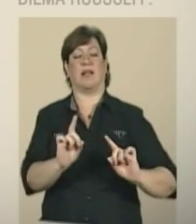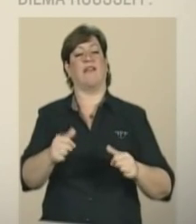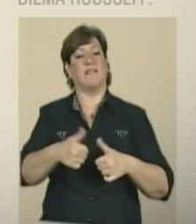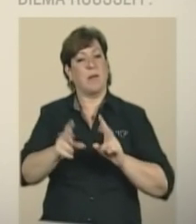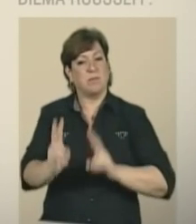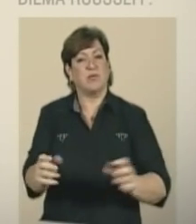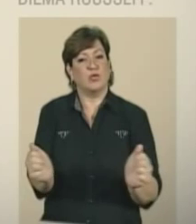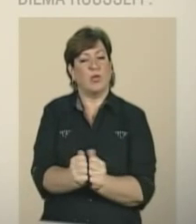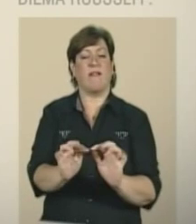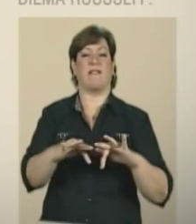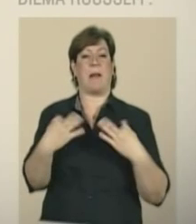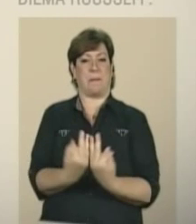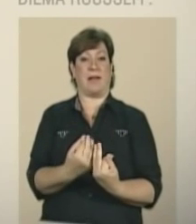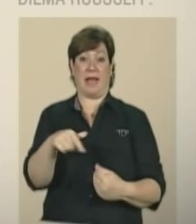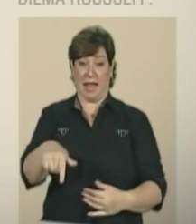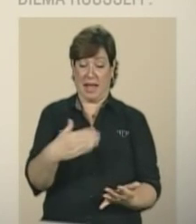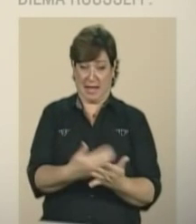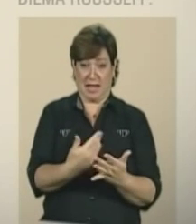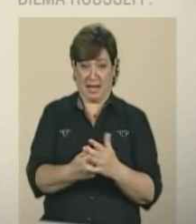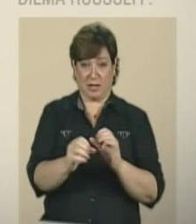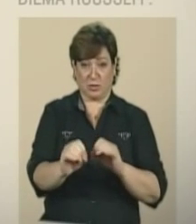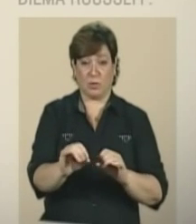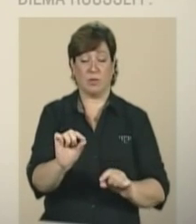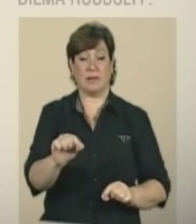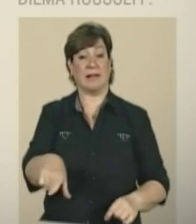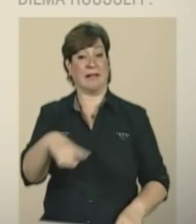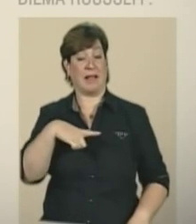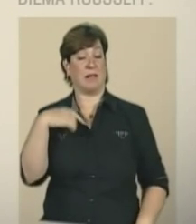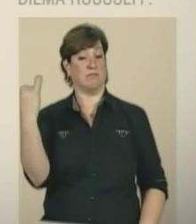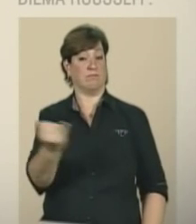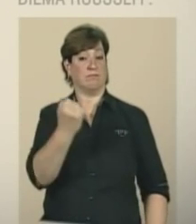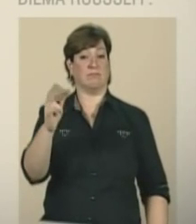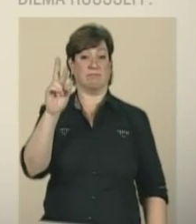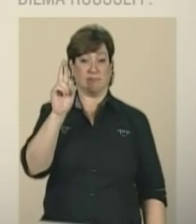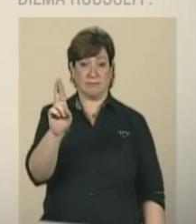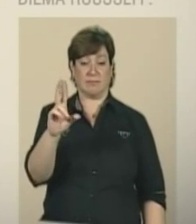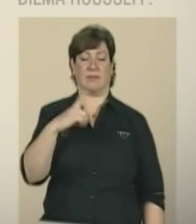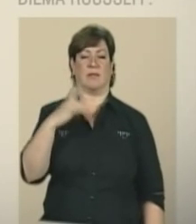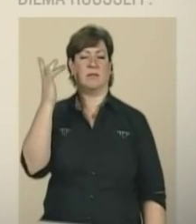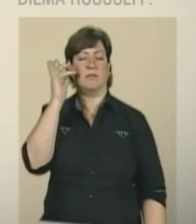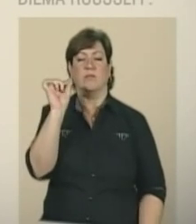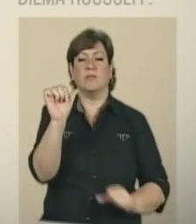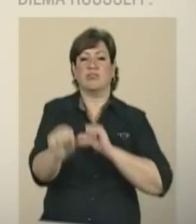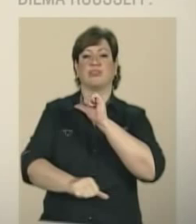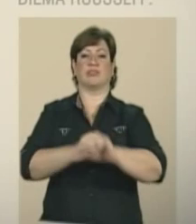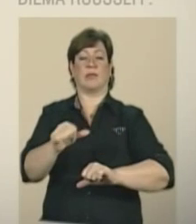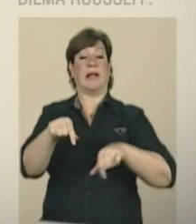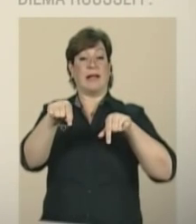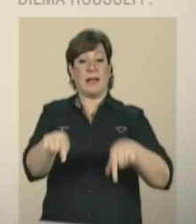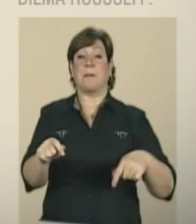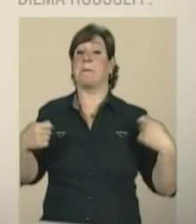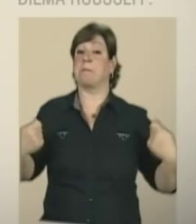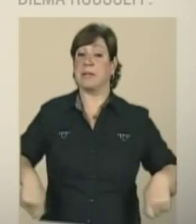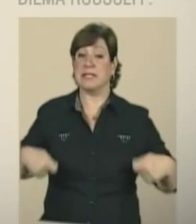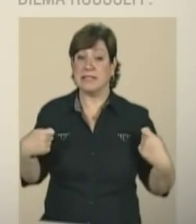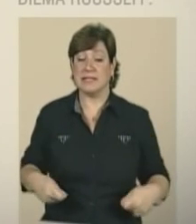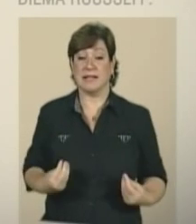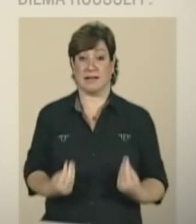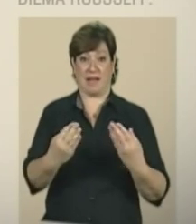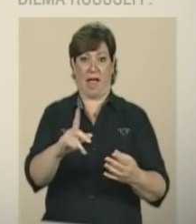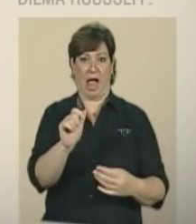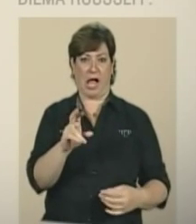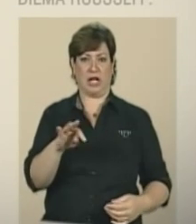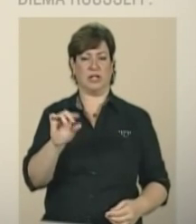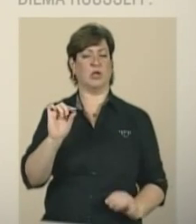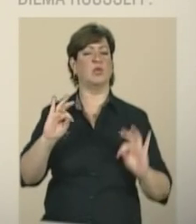rural a educação sabe ô Luciano tem um papel estratégico transformador e ela precisa ser garantida